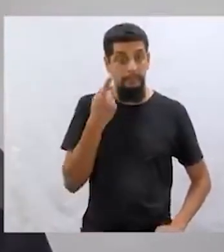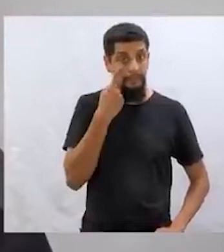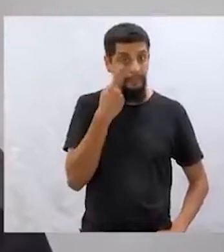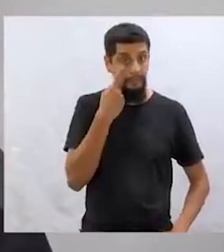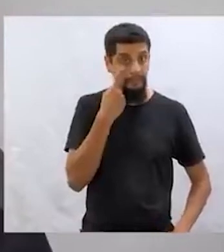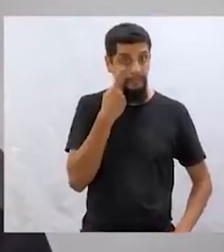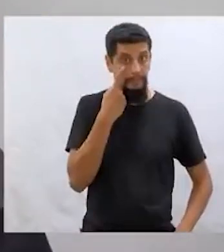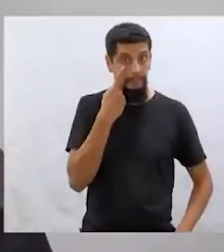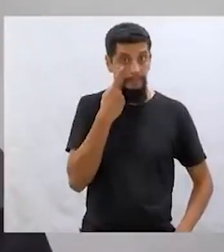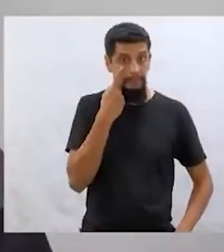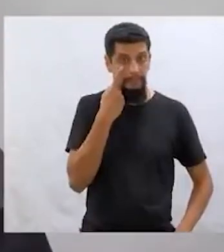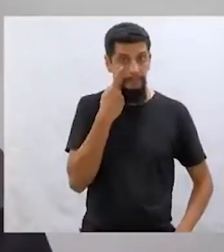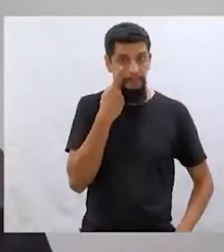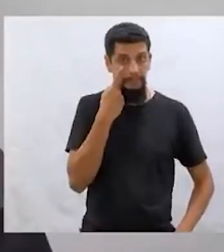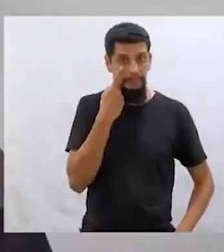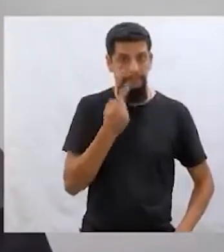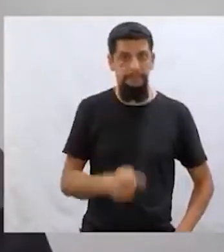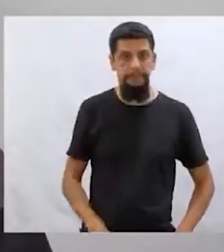Então, olha só.